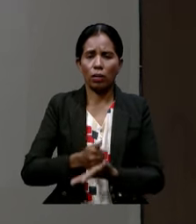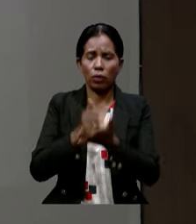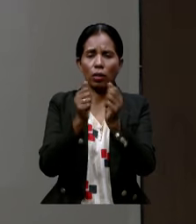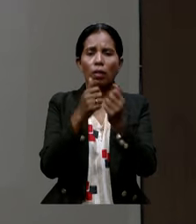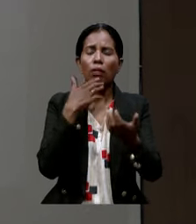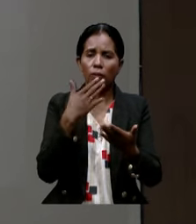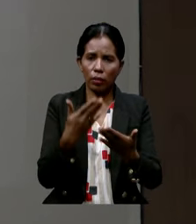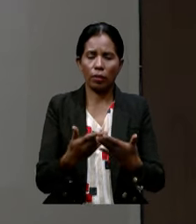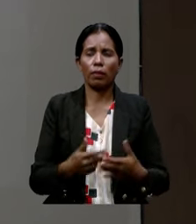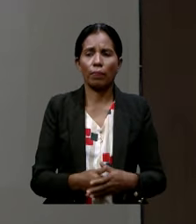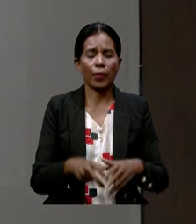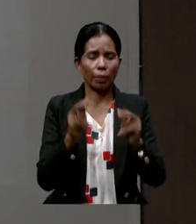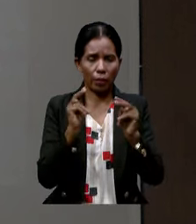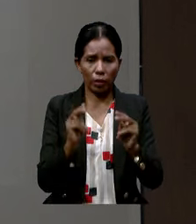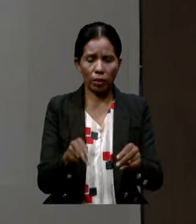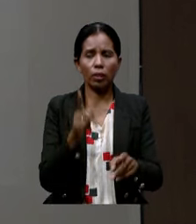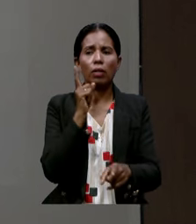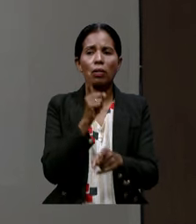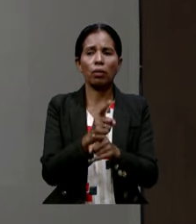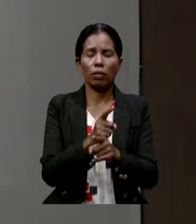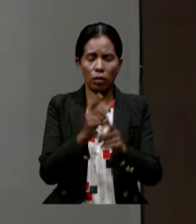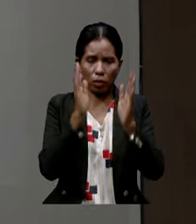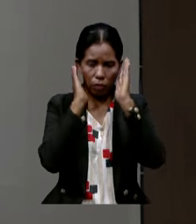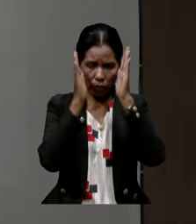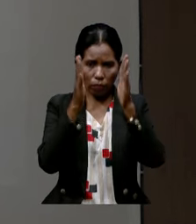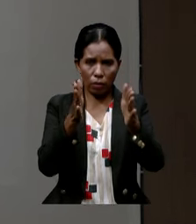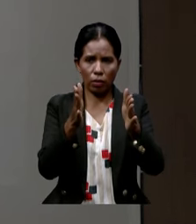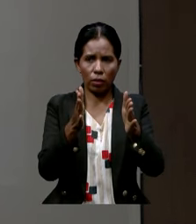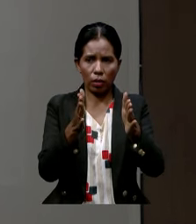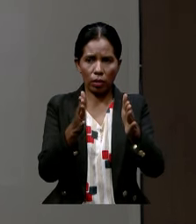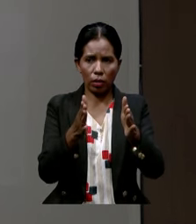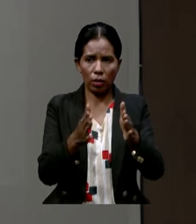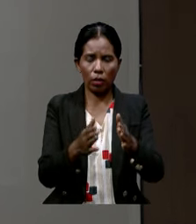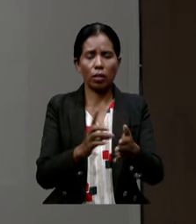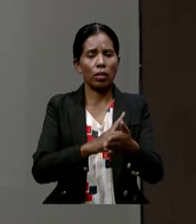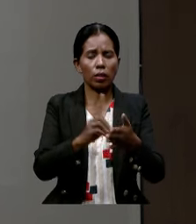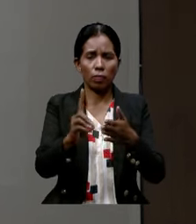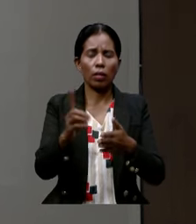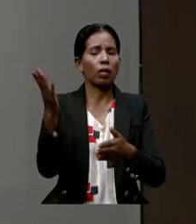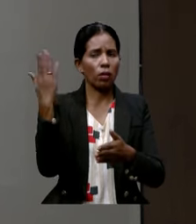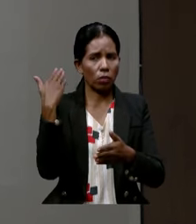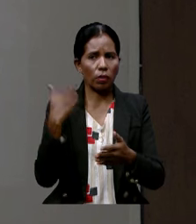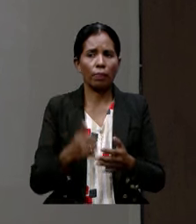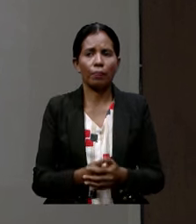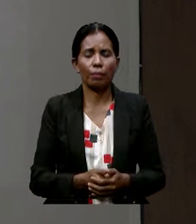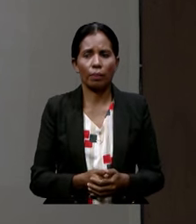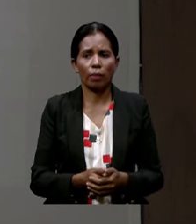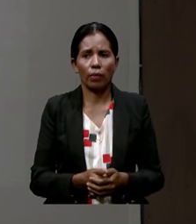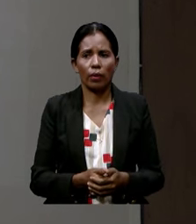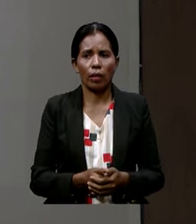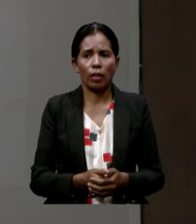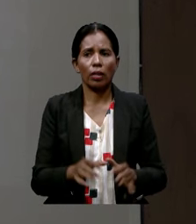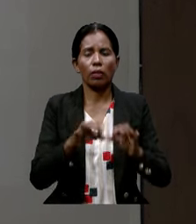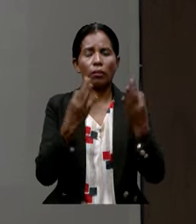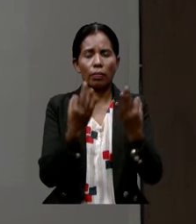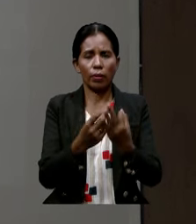ne precisa duni atenção e foi na da semana koto ya familia